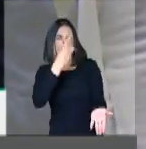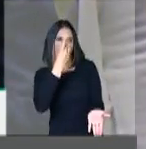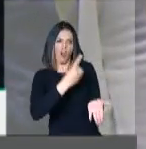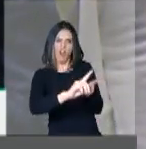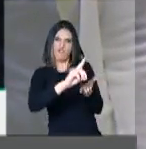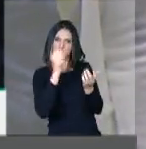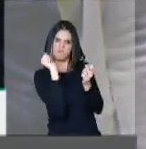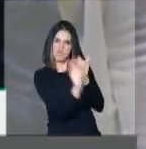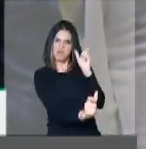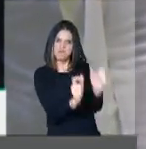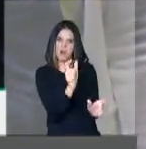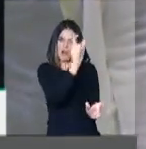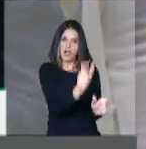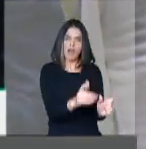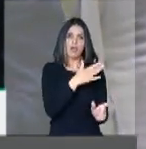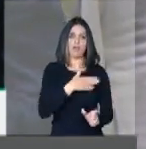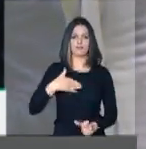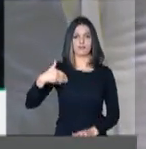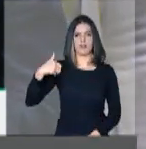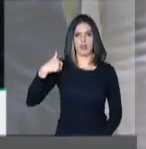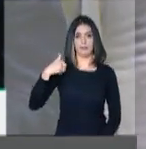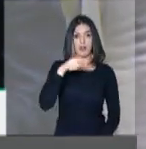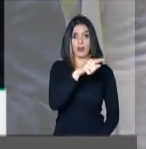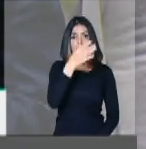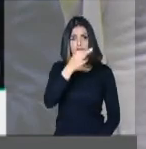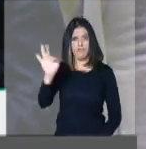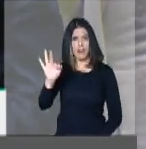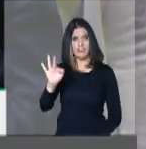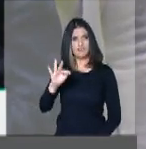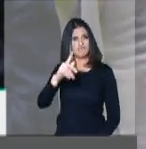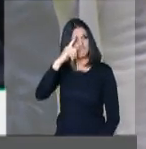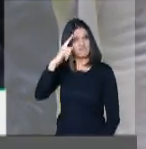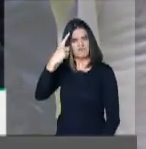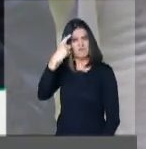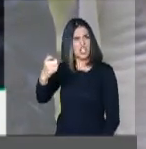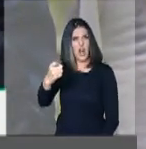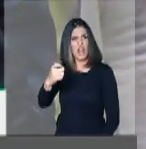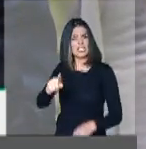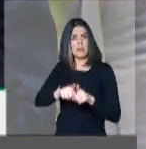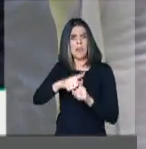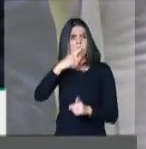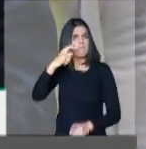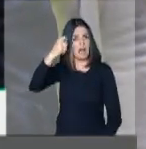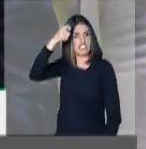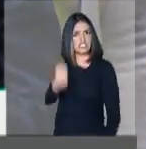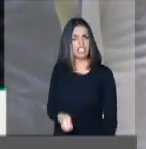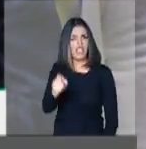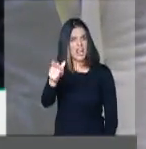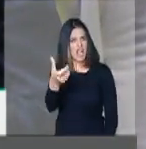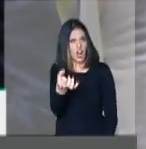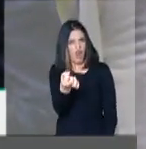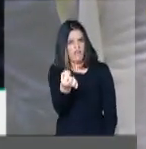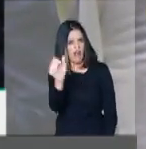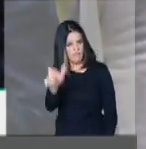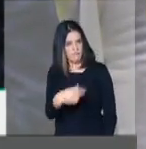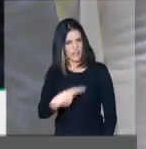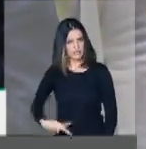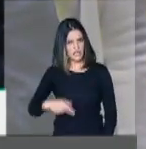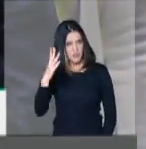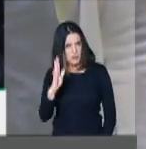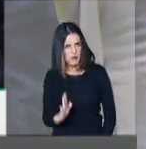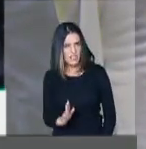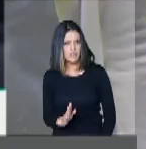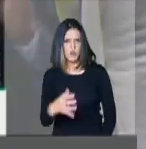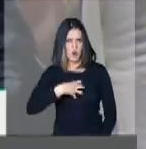da França de forma violenta e machista. E agora, como um covarde, como alguém que não se comporta como presidente da